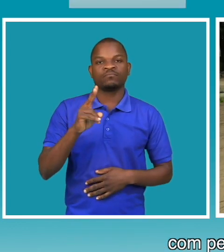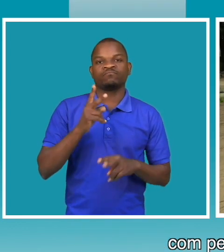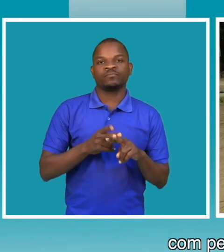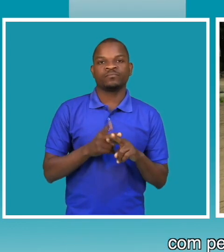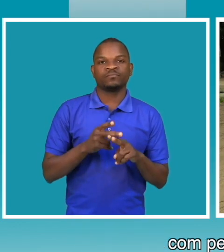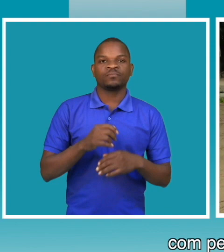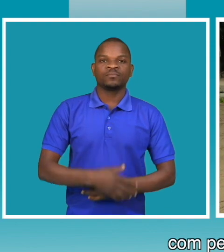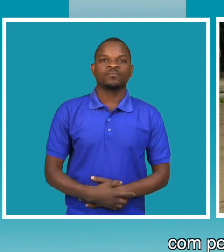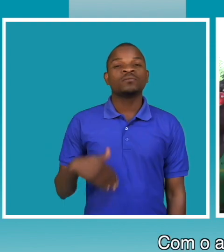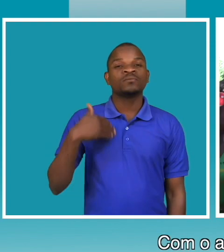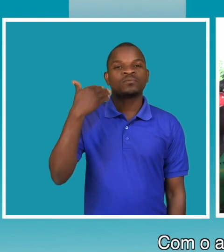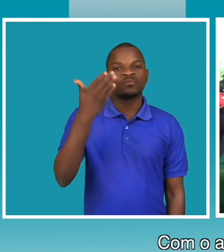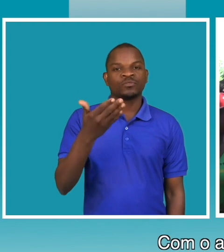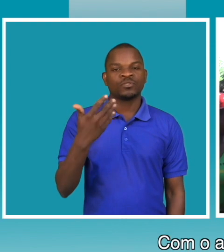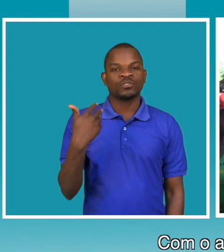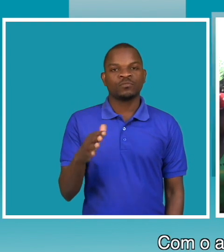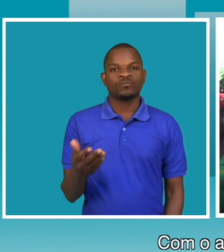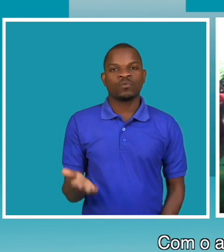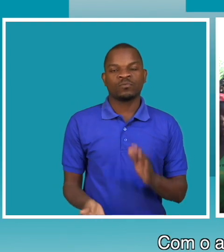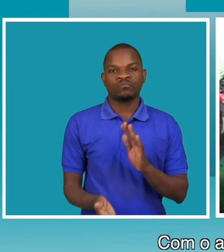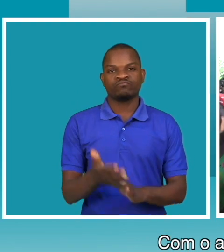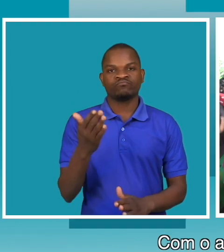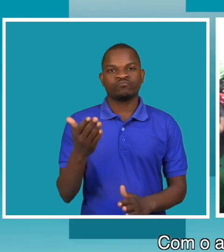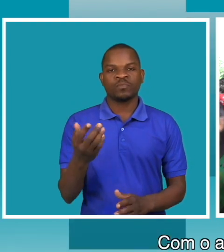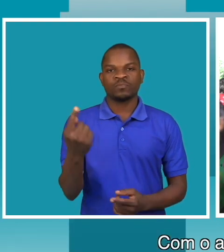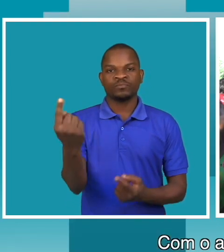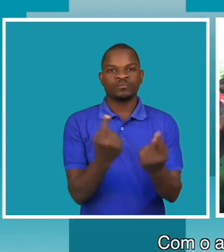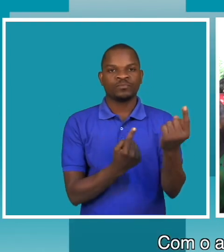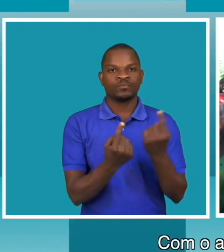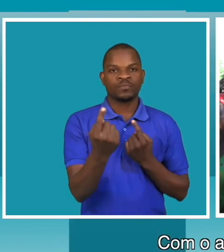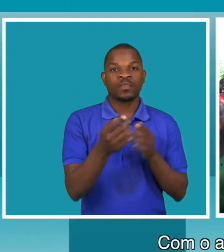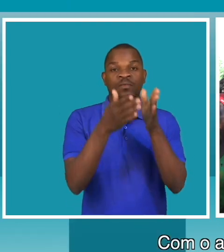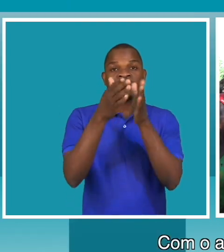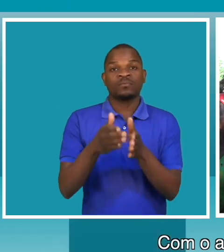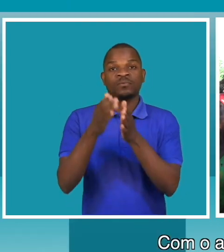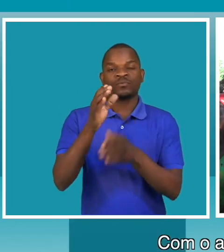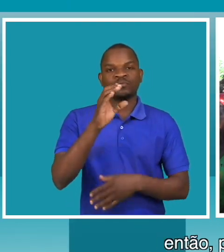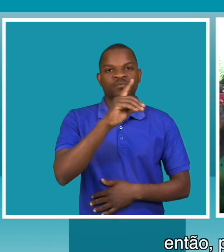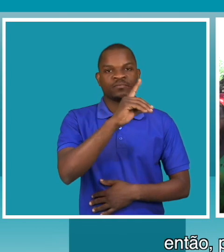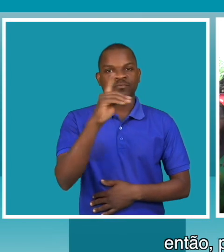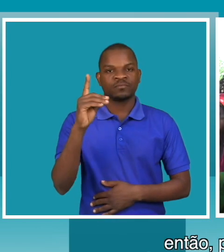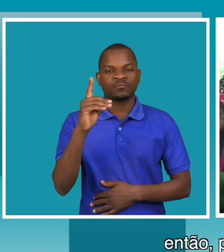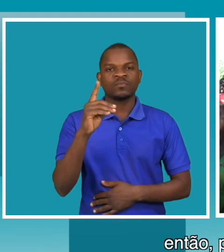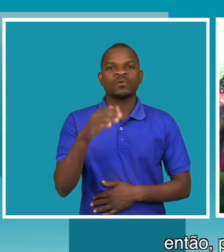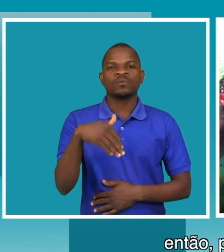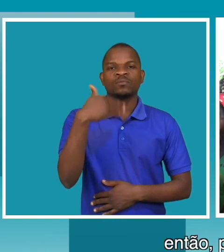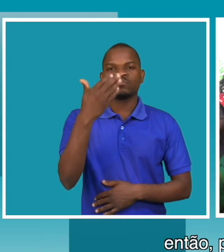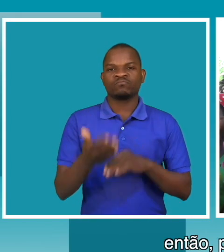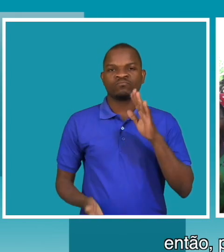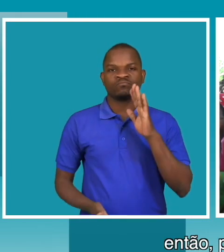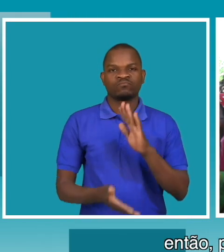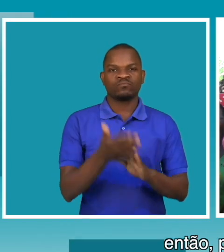HIV-Sida. No andar dos tempos, fomos recebendo pessoas com deficiência. Então, por aí,